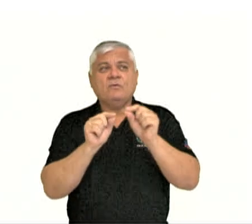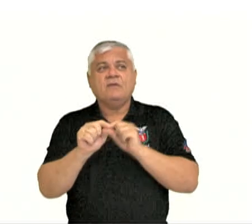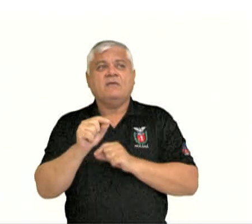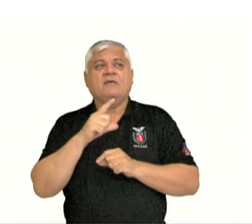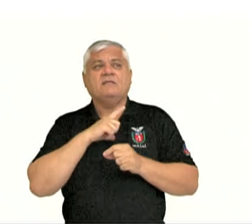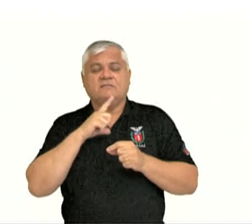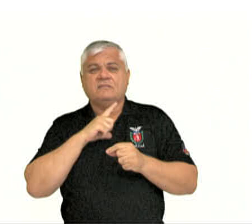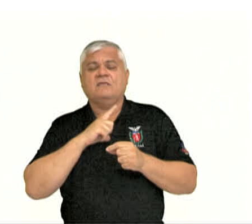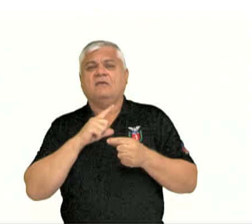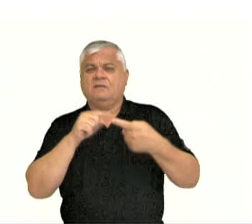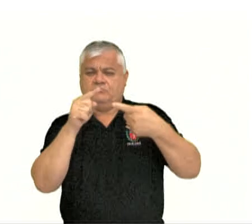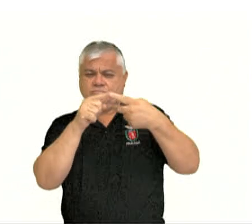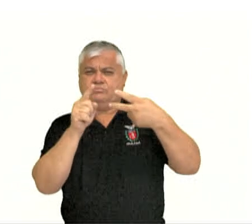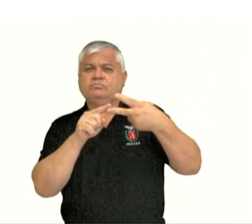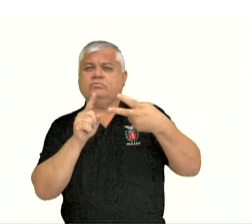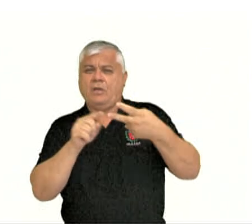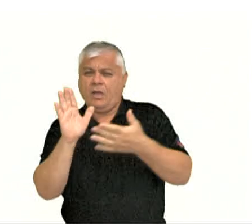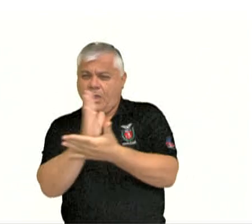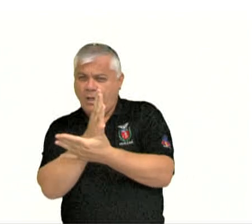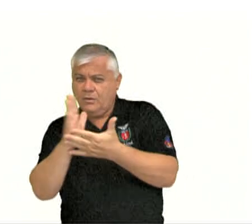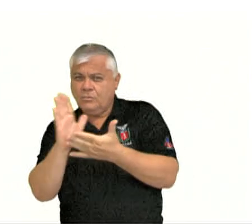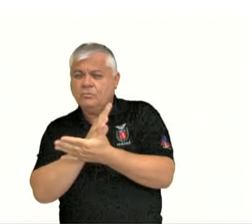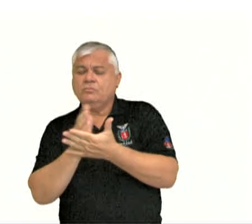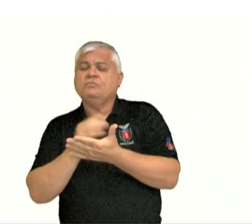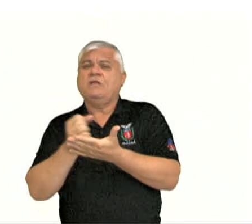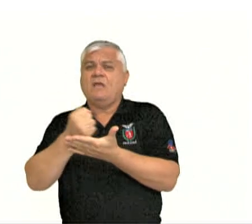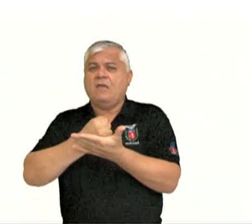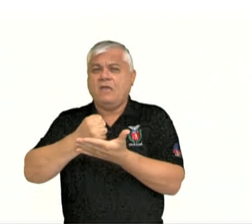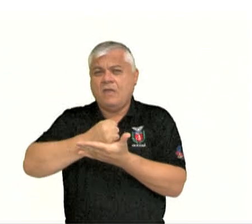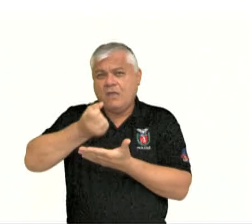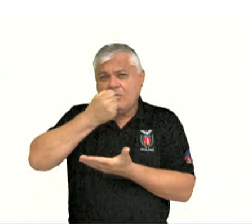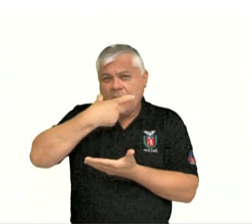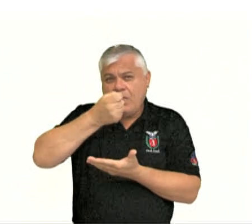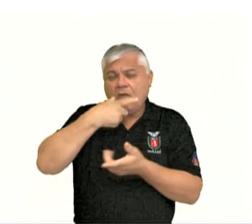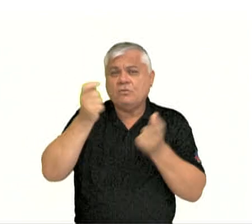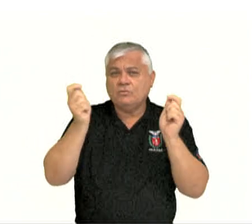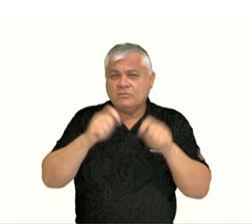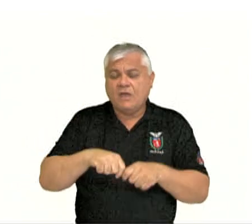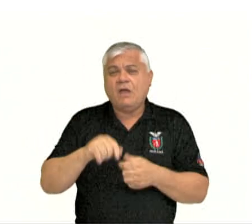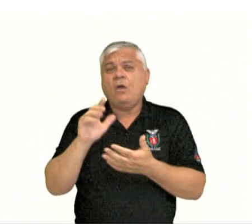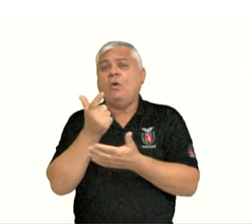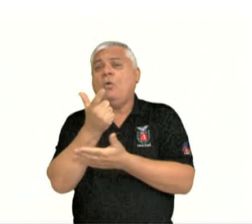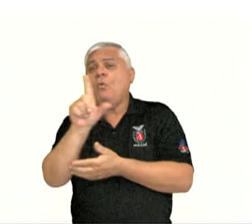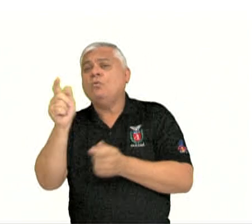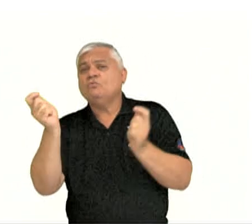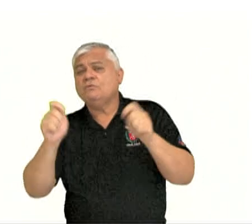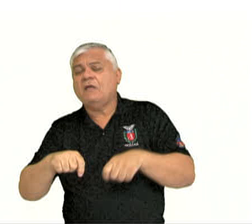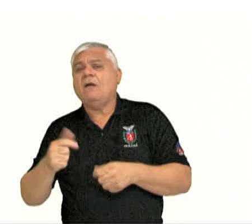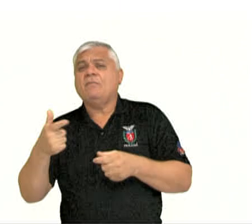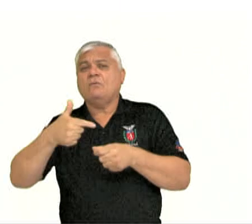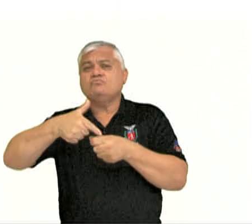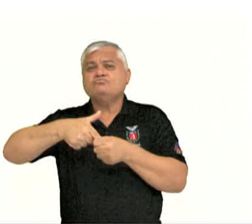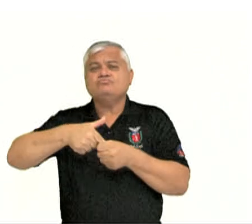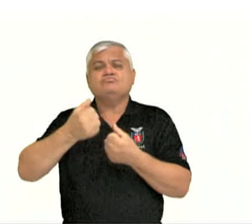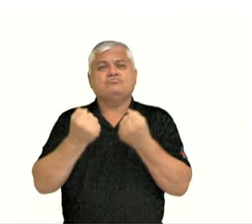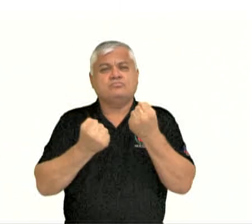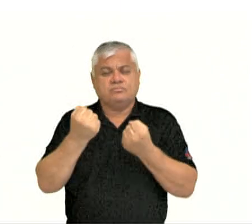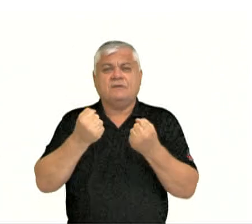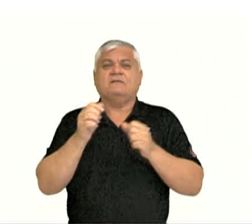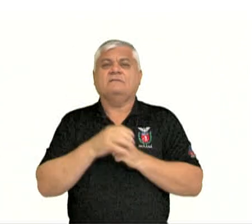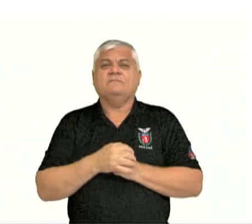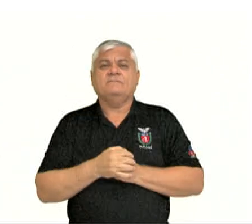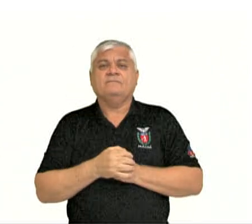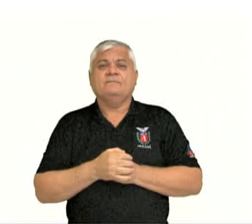algumas toxinas, então, servem para a produção de antibióticos e algumas espécies servem como combustível. E